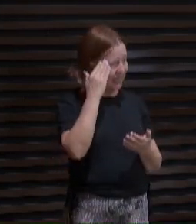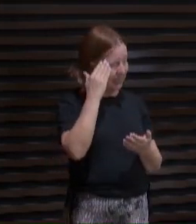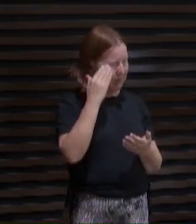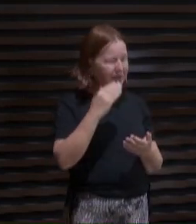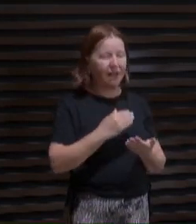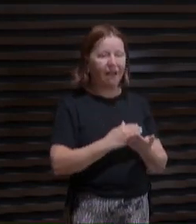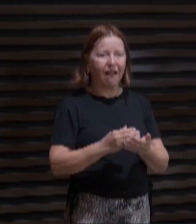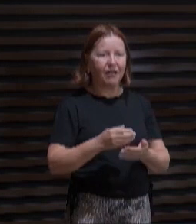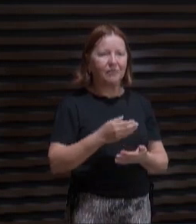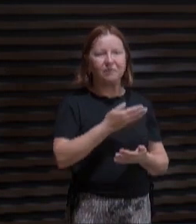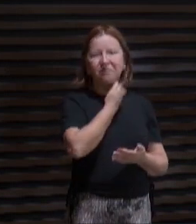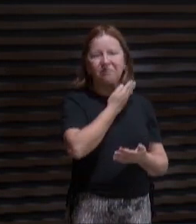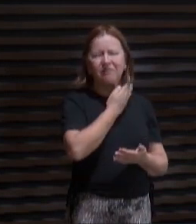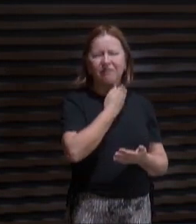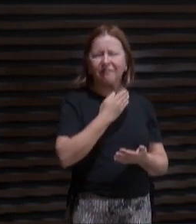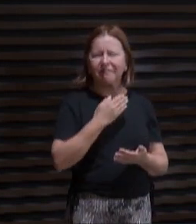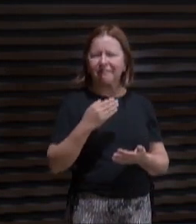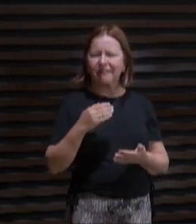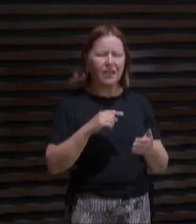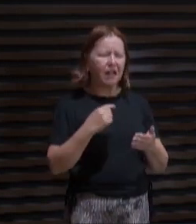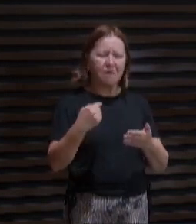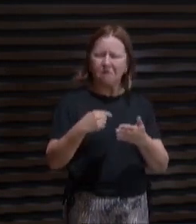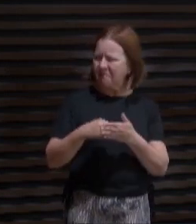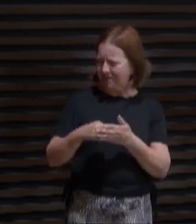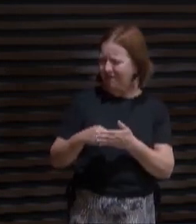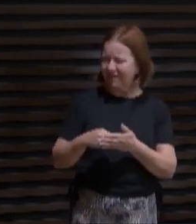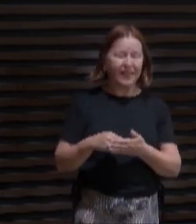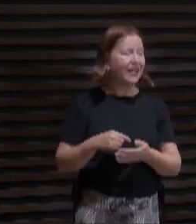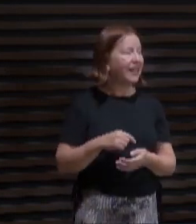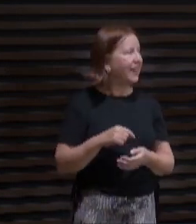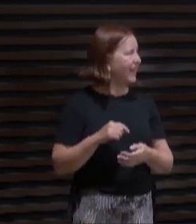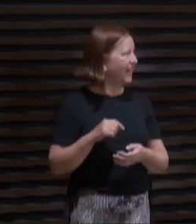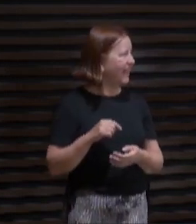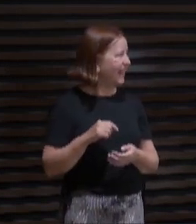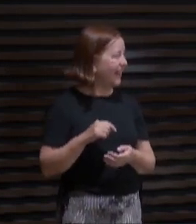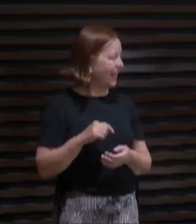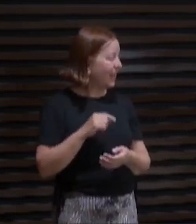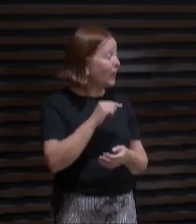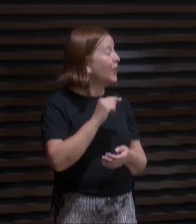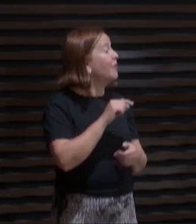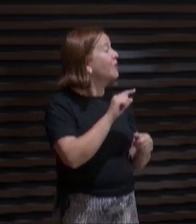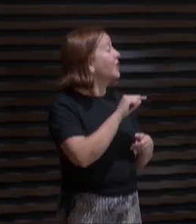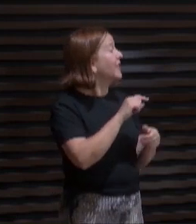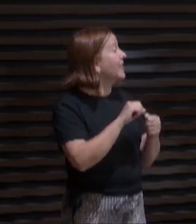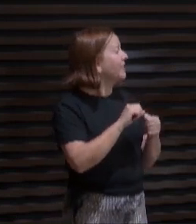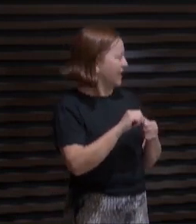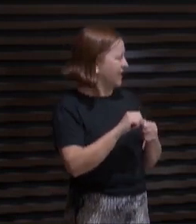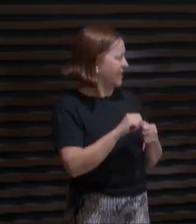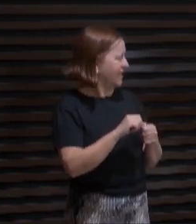papo, e ela disse assim: o que você faz? Eu disse: você quer saber quem eu sou pelo que eu